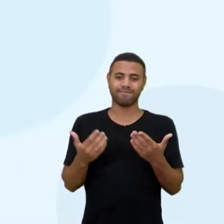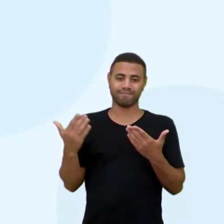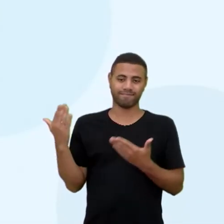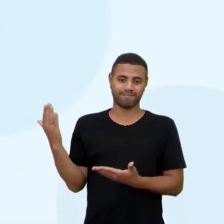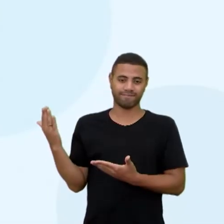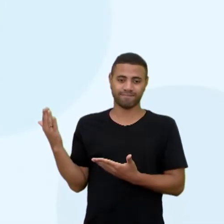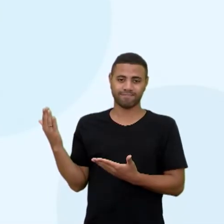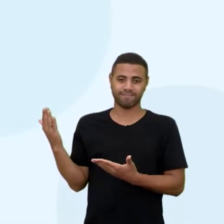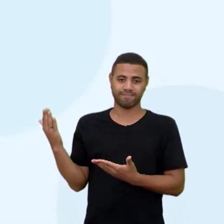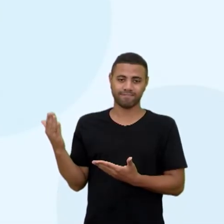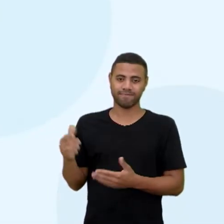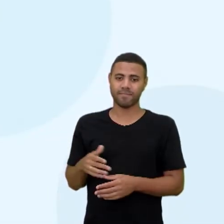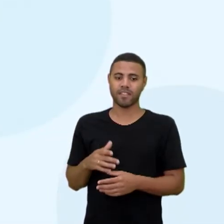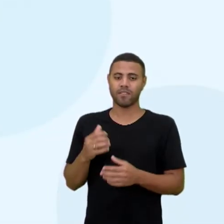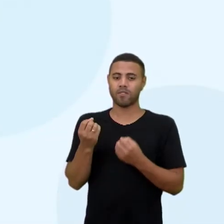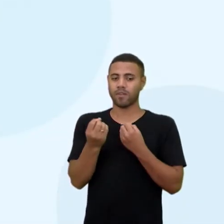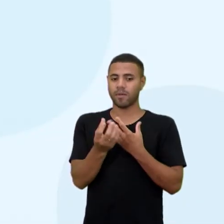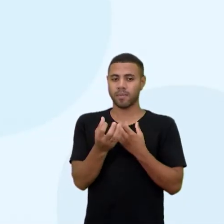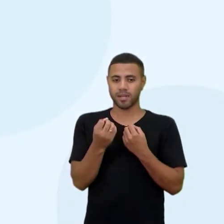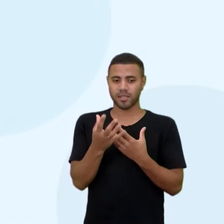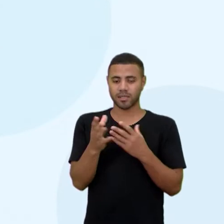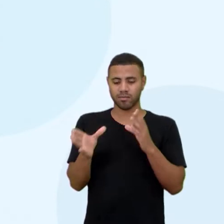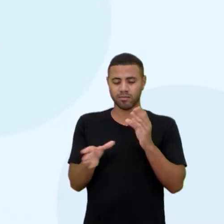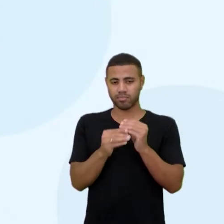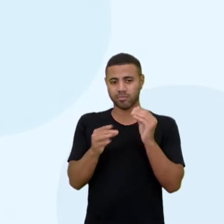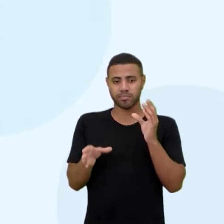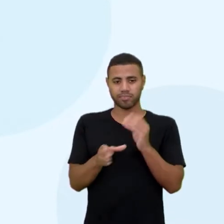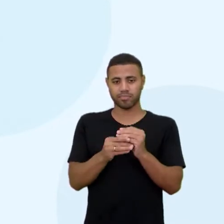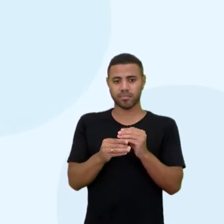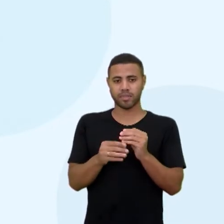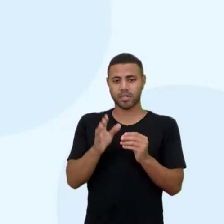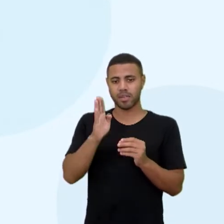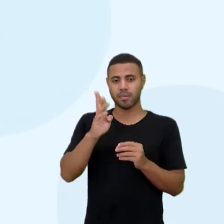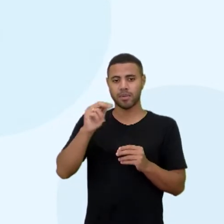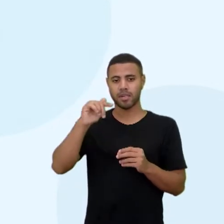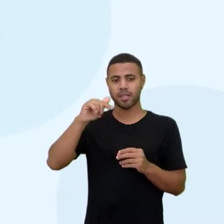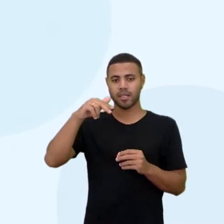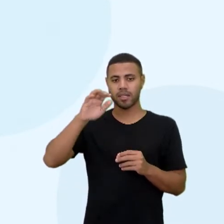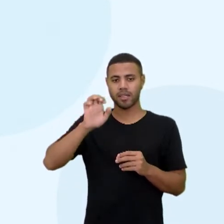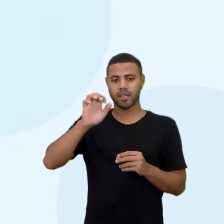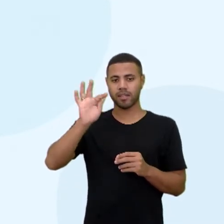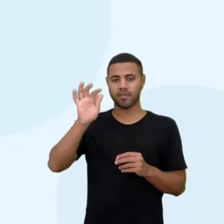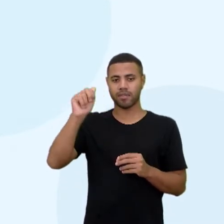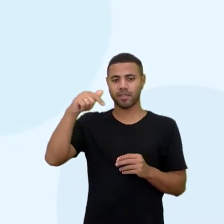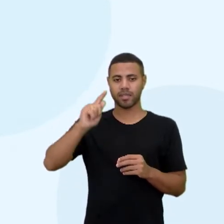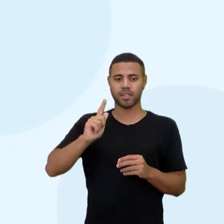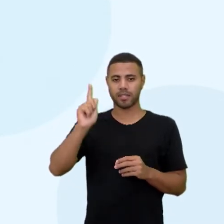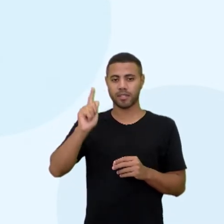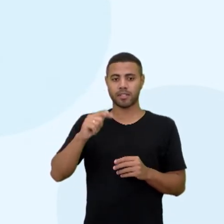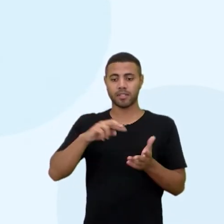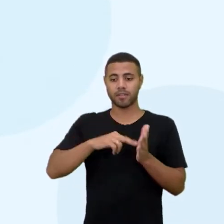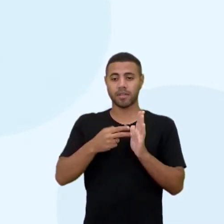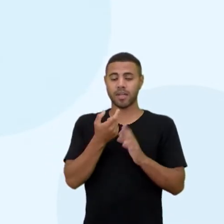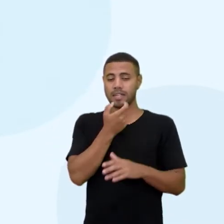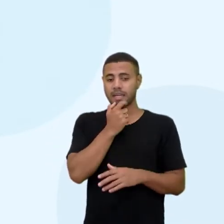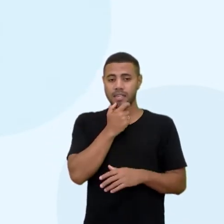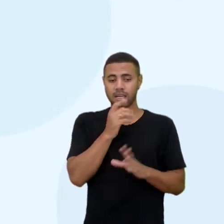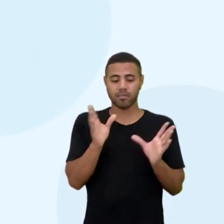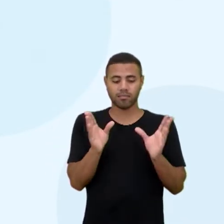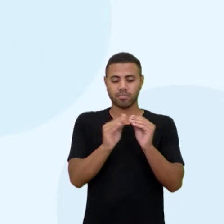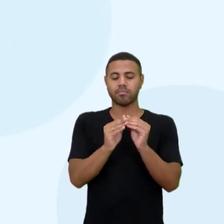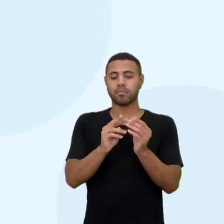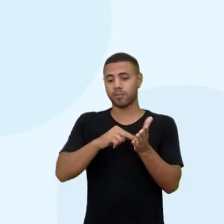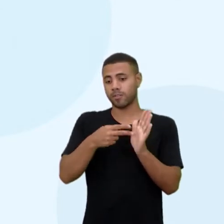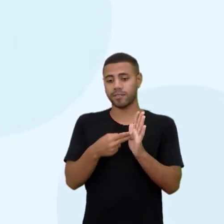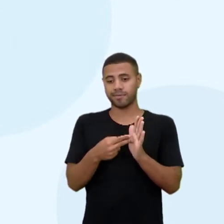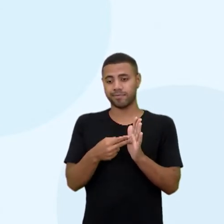de informações, uma coleta de dados para o desenvolvimento de um trabalho. Palavra em inglês que significa resumo em